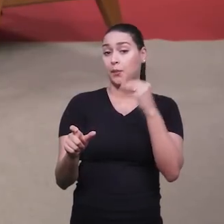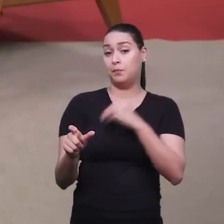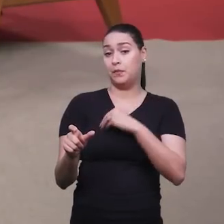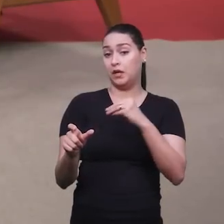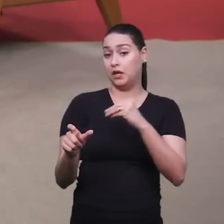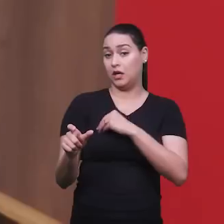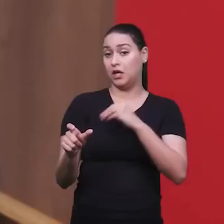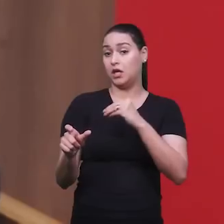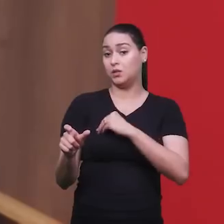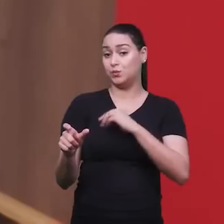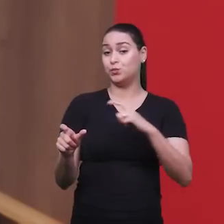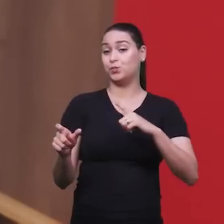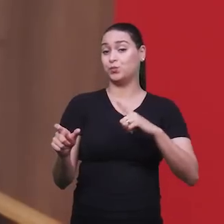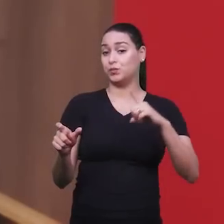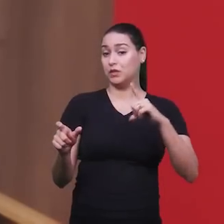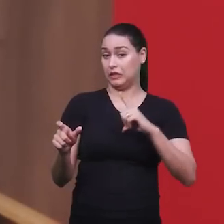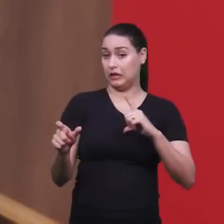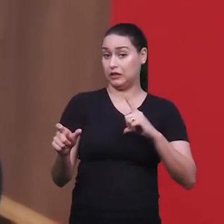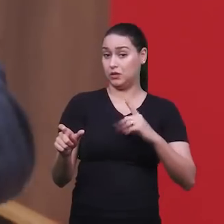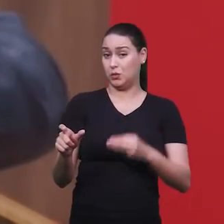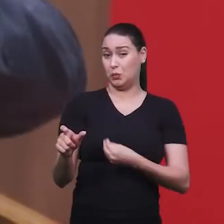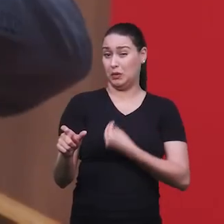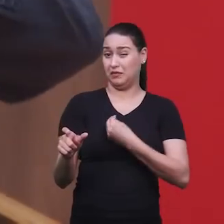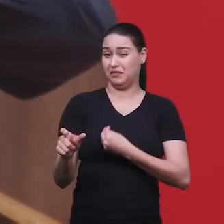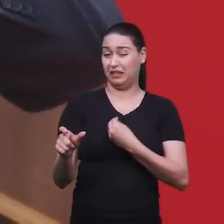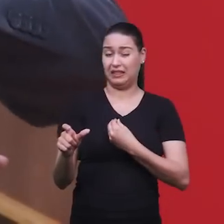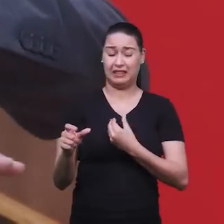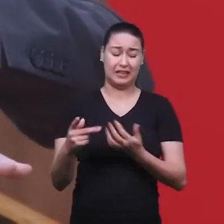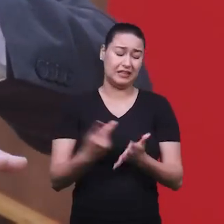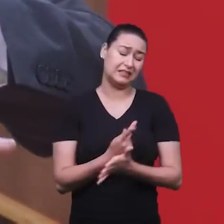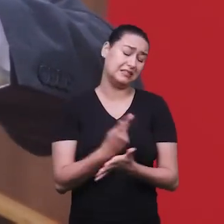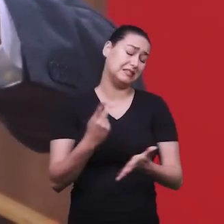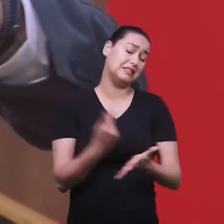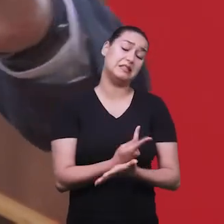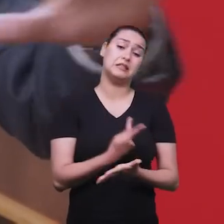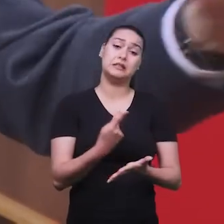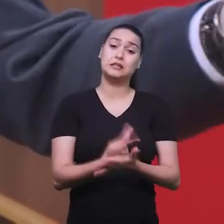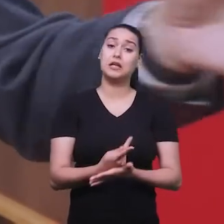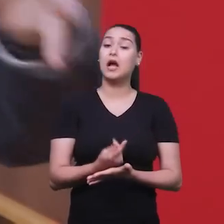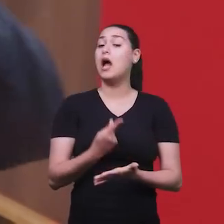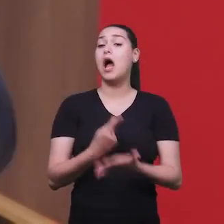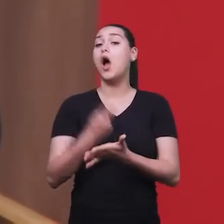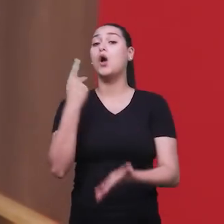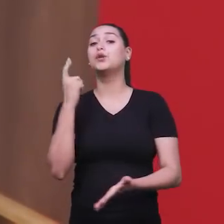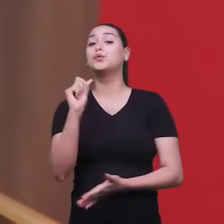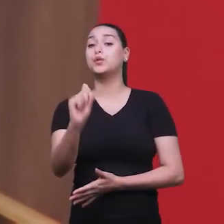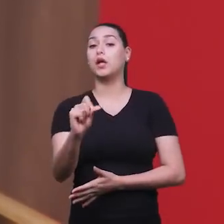pessoa, é um pecador, com a vida toda